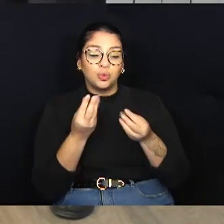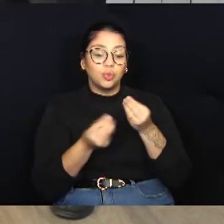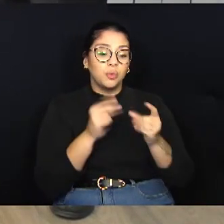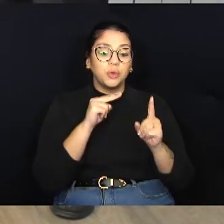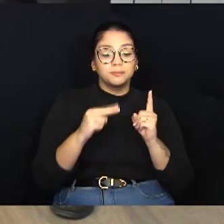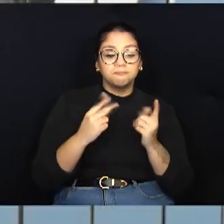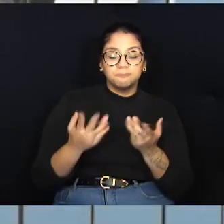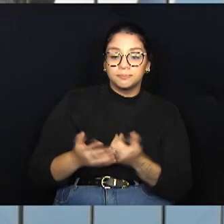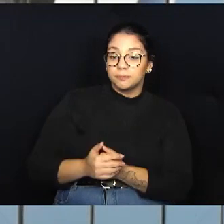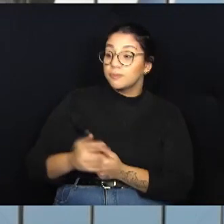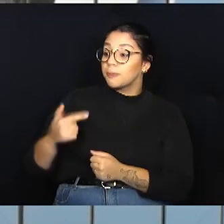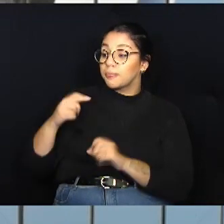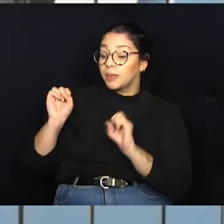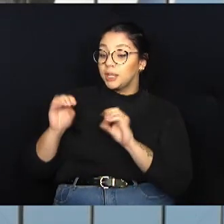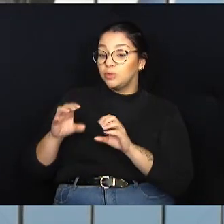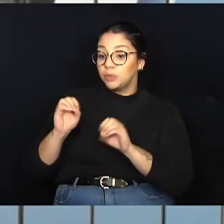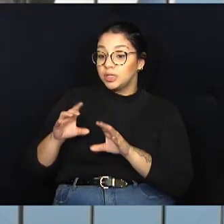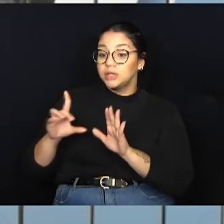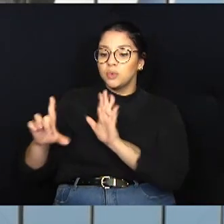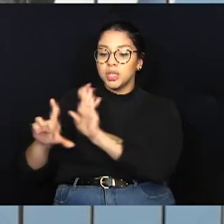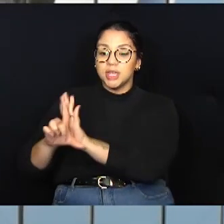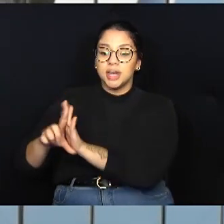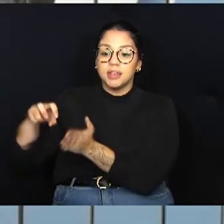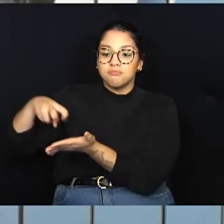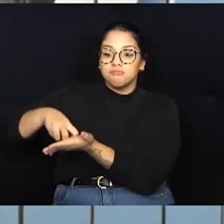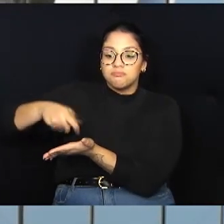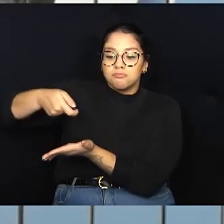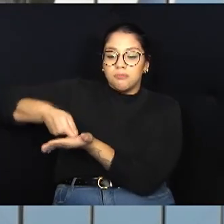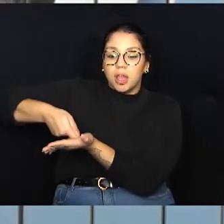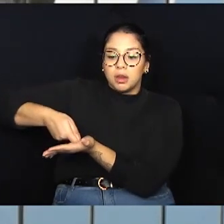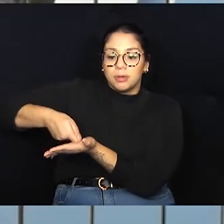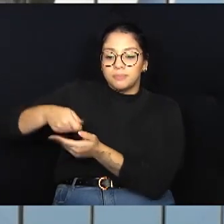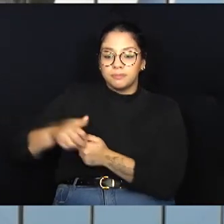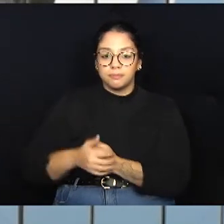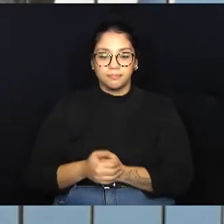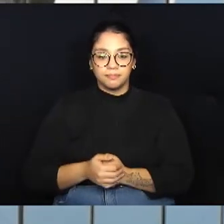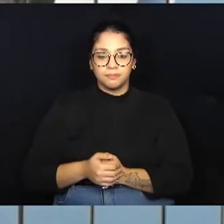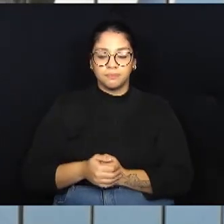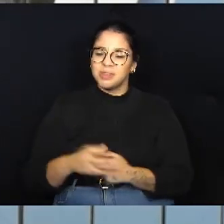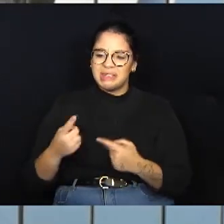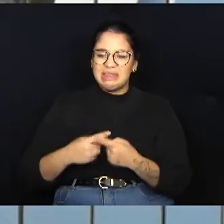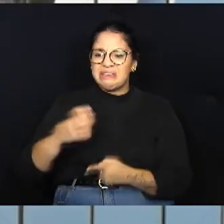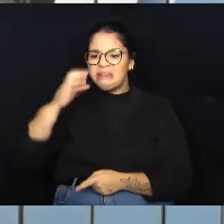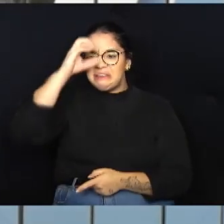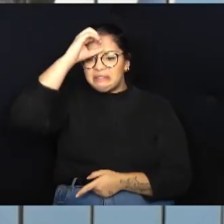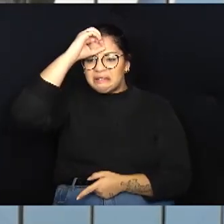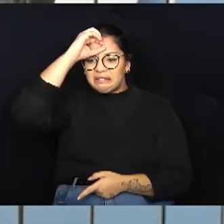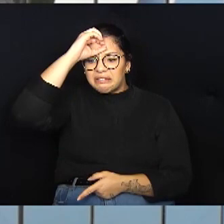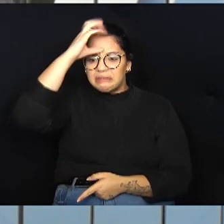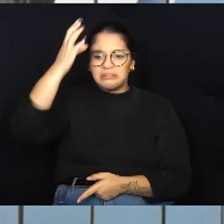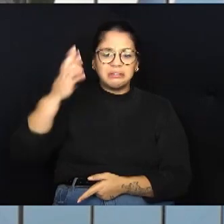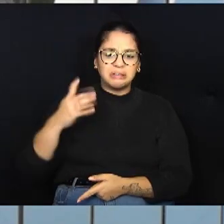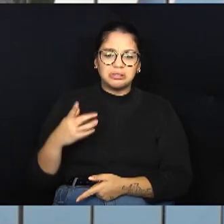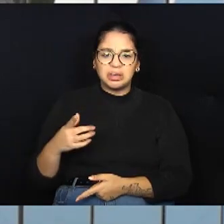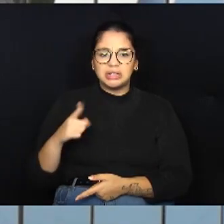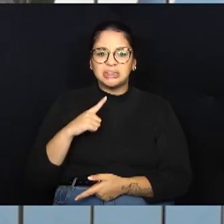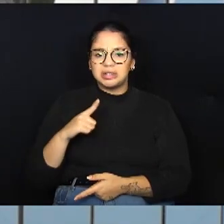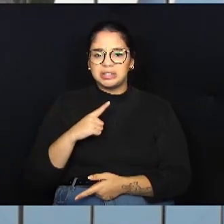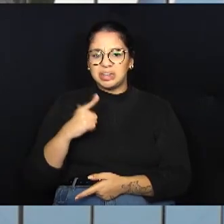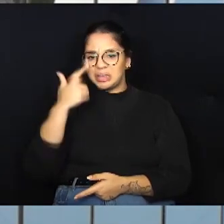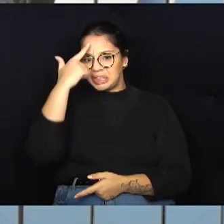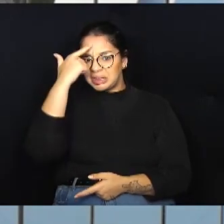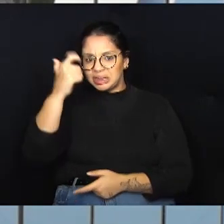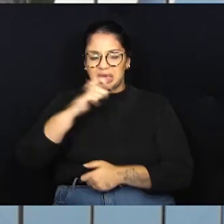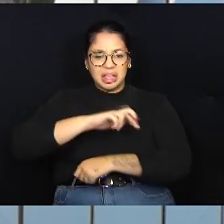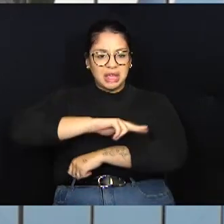vereador? Educação e leis severas. É uma ignorância a pessoa trabalhar a ideia racial, porque